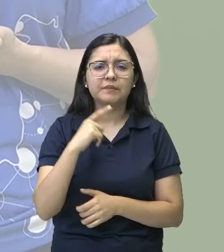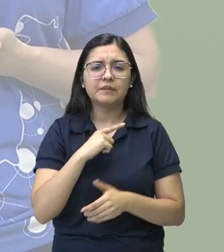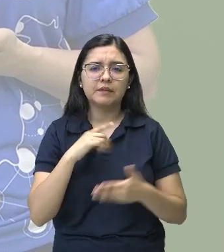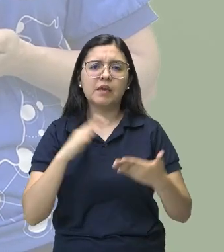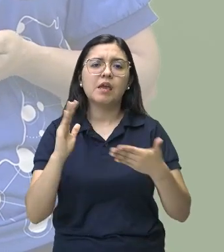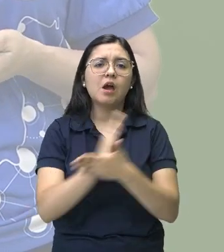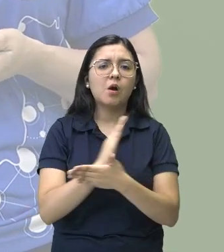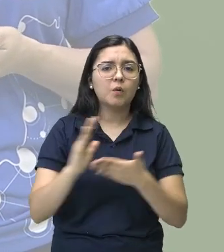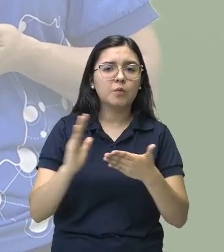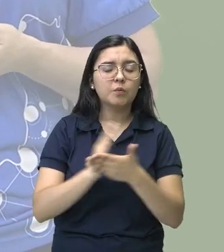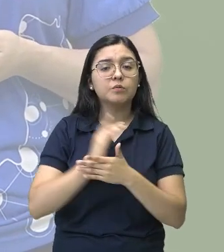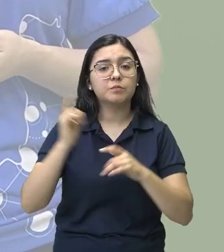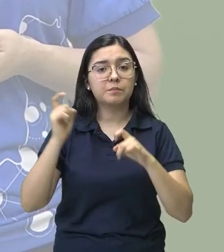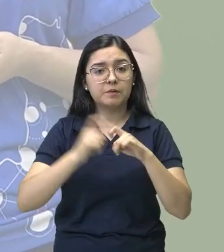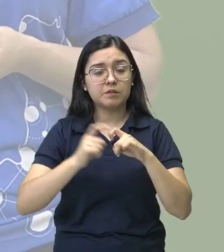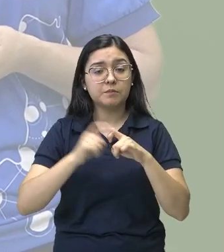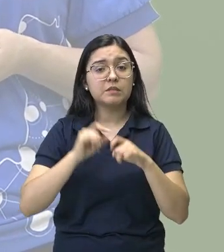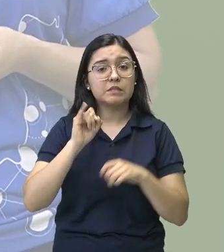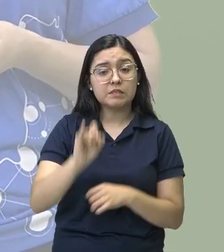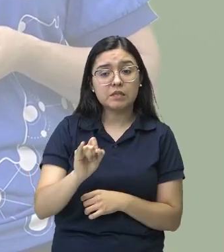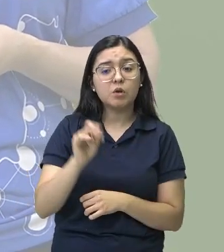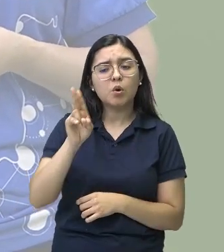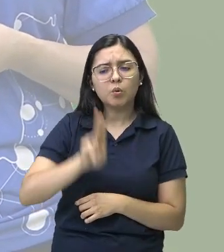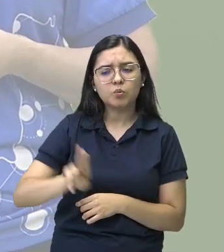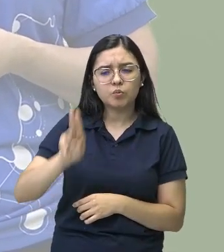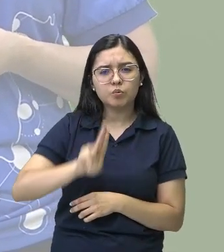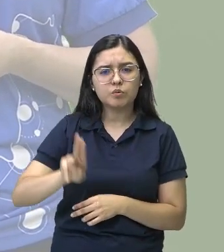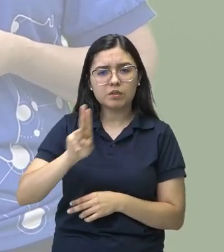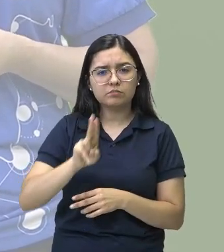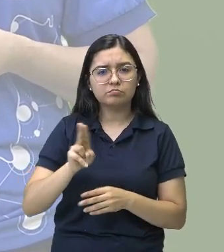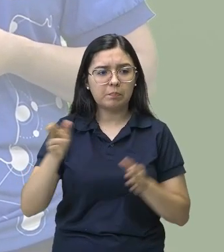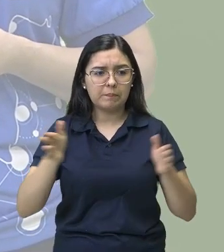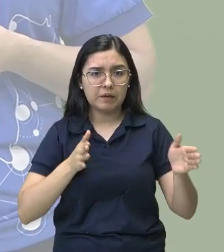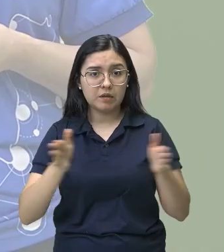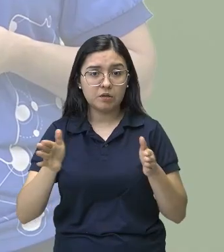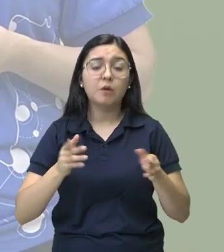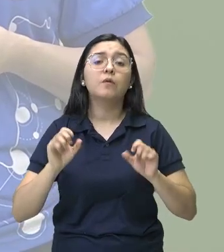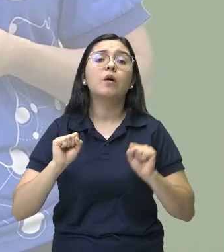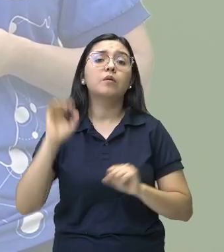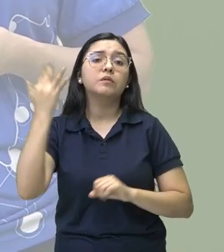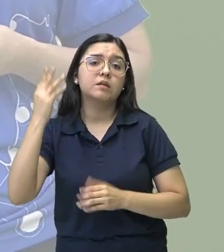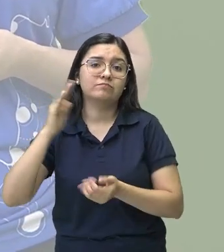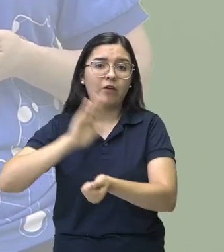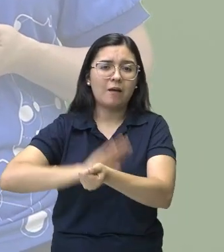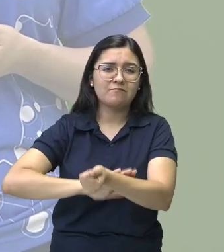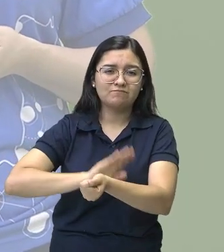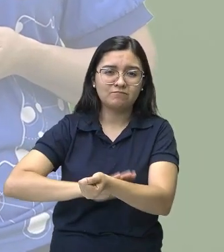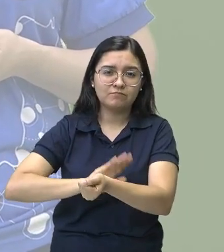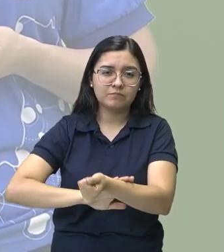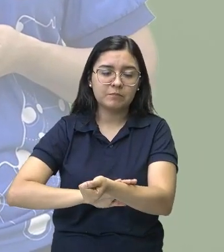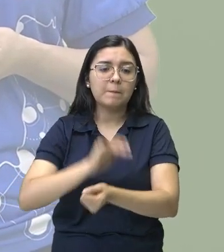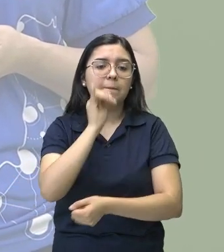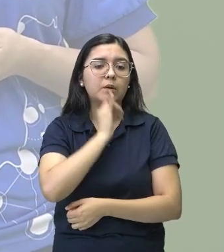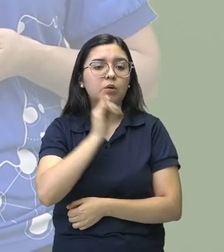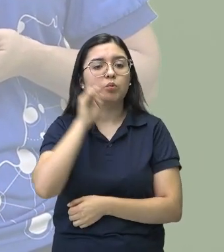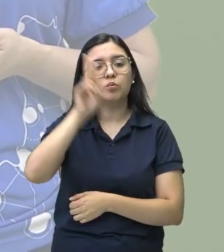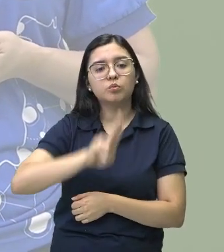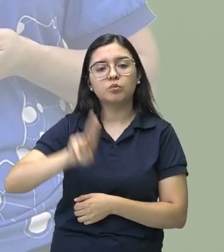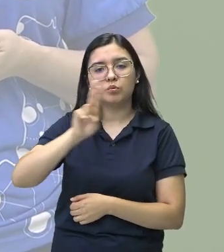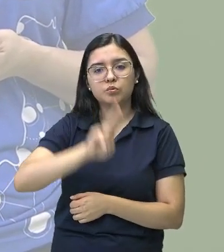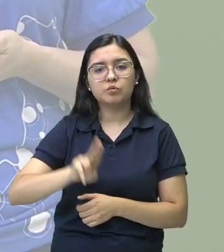alguns medicamentos que, com o uso prolongado, podem causar essa dependência química. É o exemplo aí, o